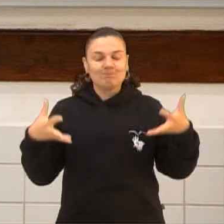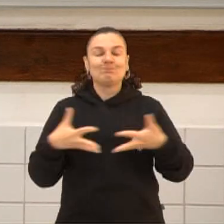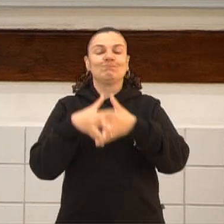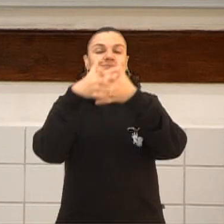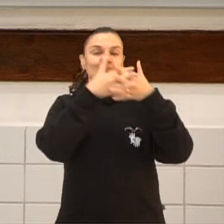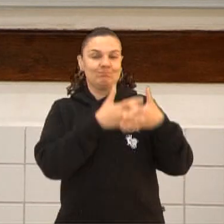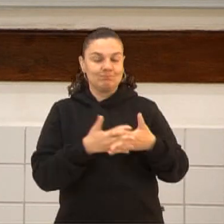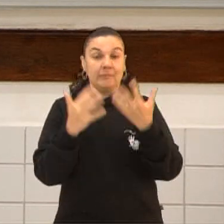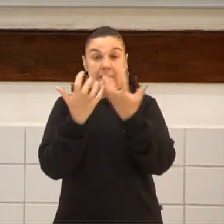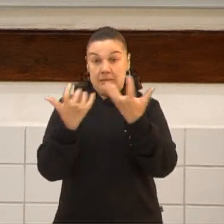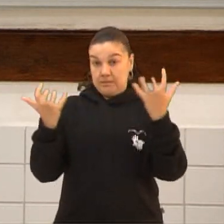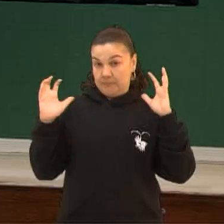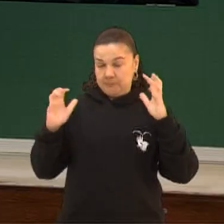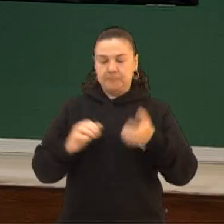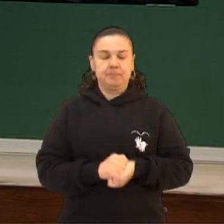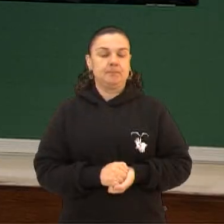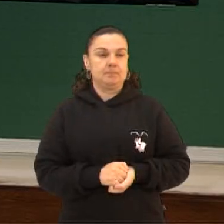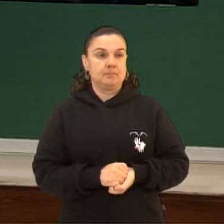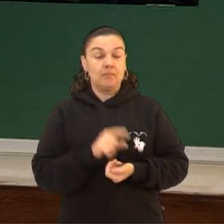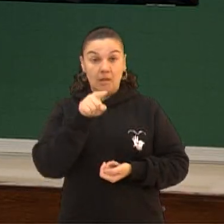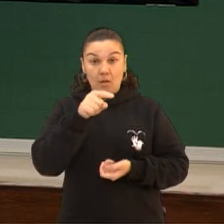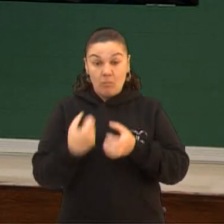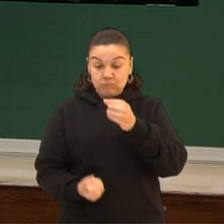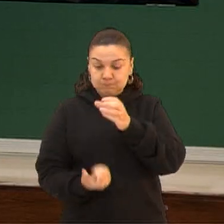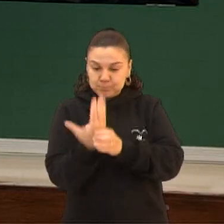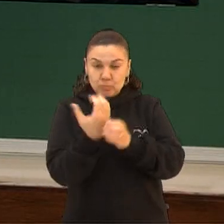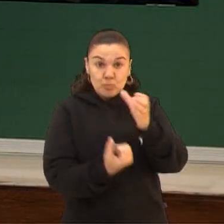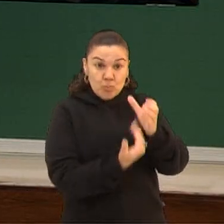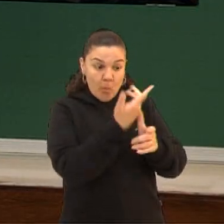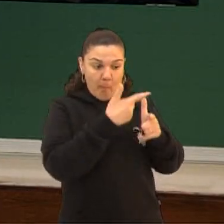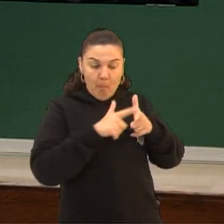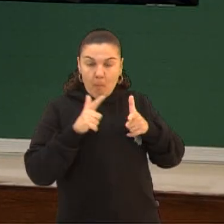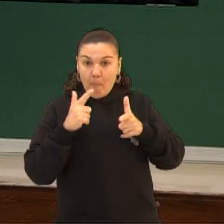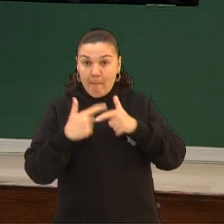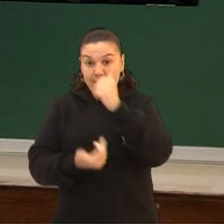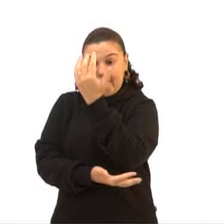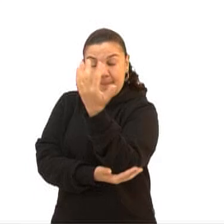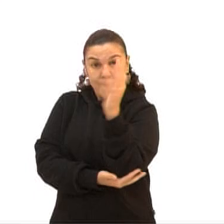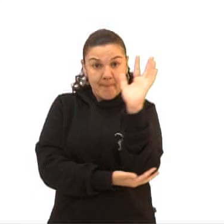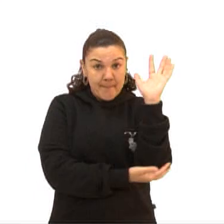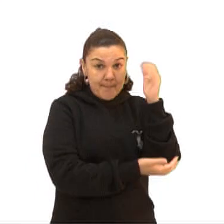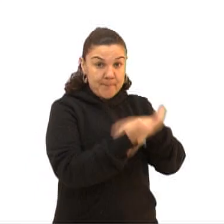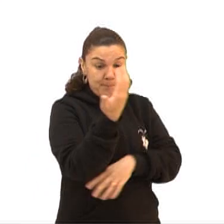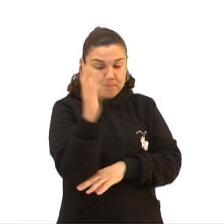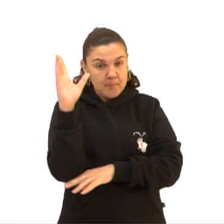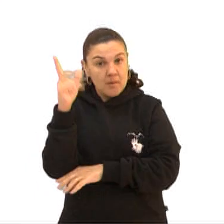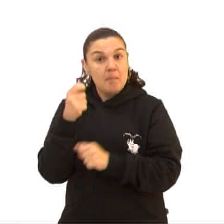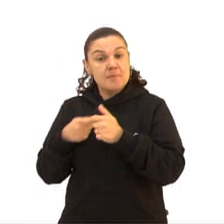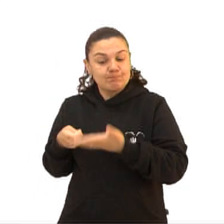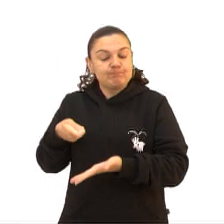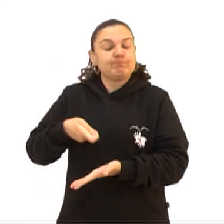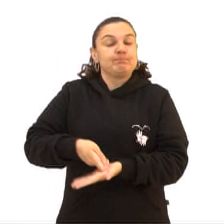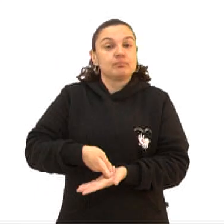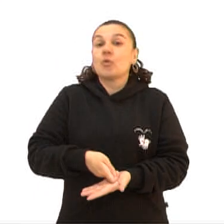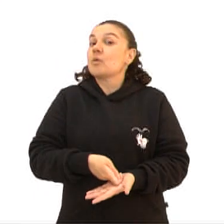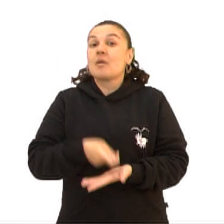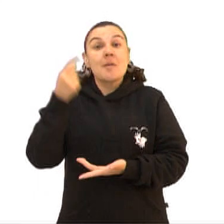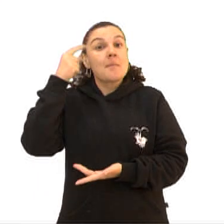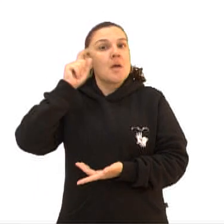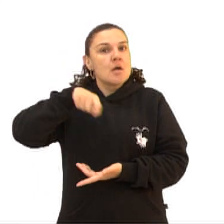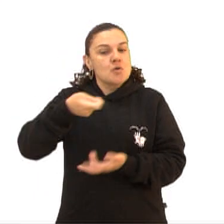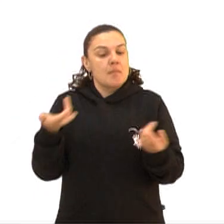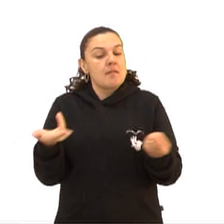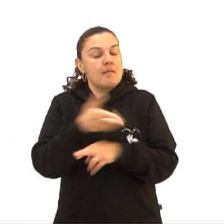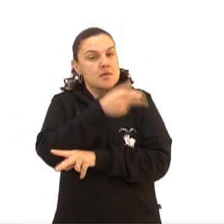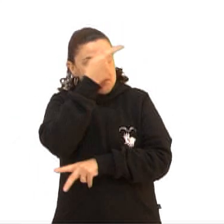ecológica. O aparecimento dos problemas ambientais, por outro lado, ele impõe a necessidade de repensar a relação entre